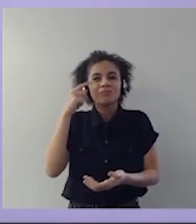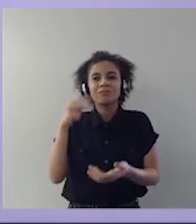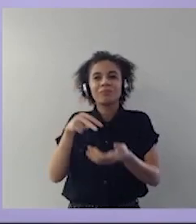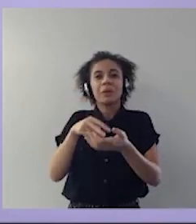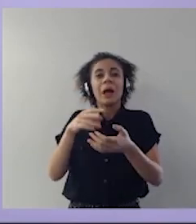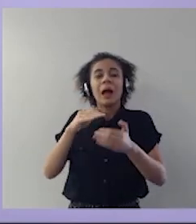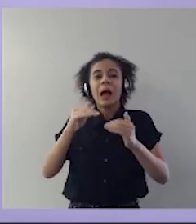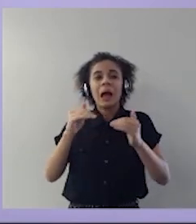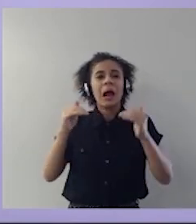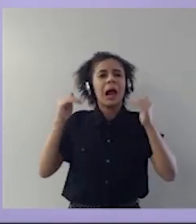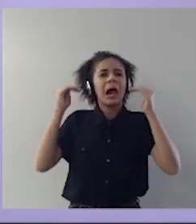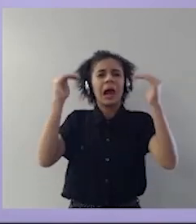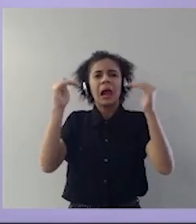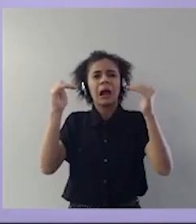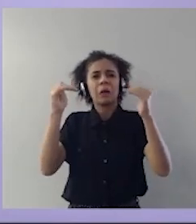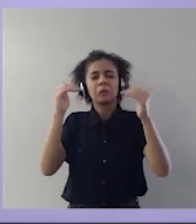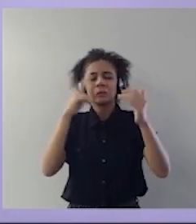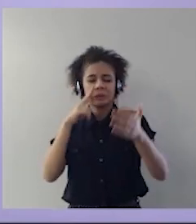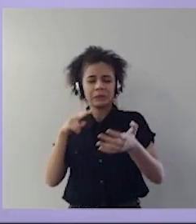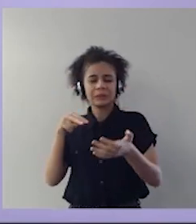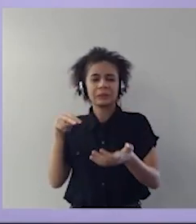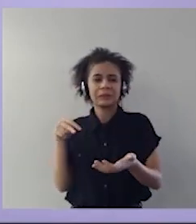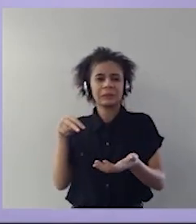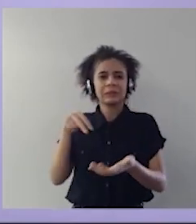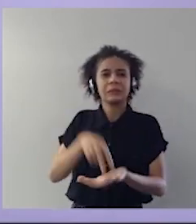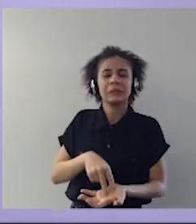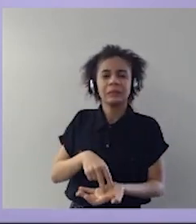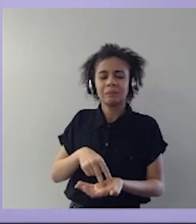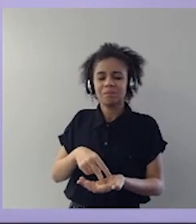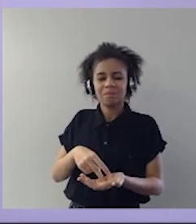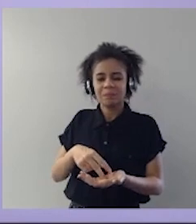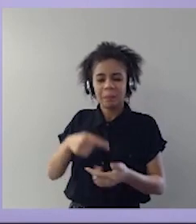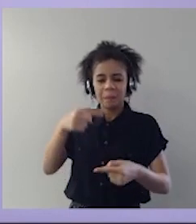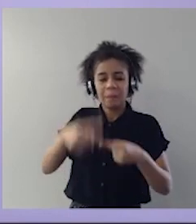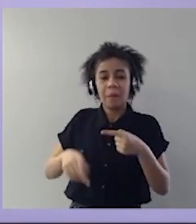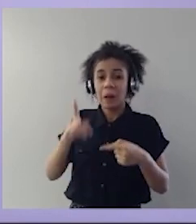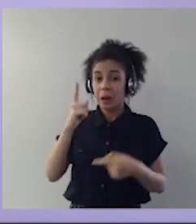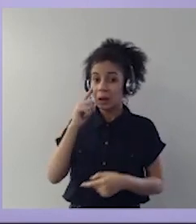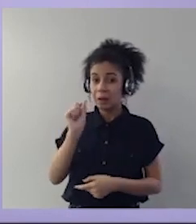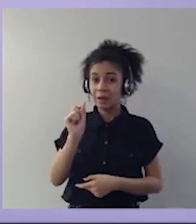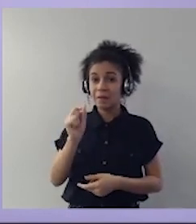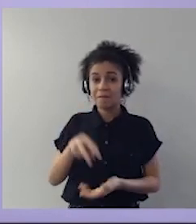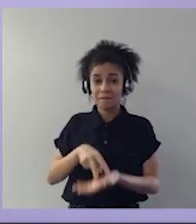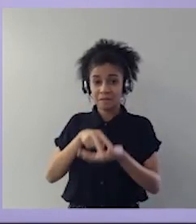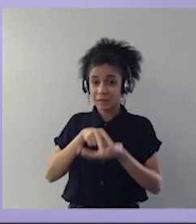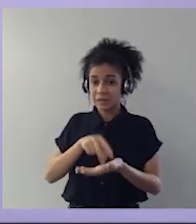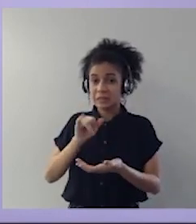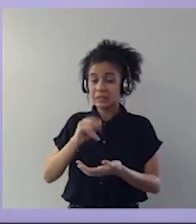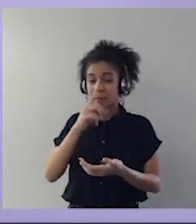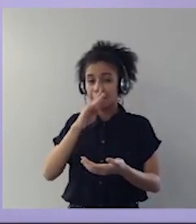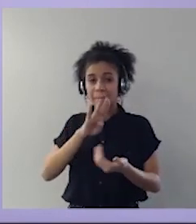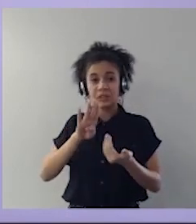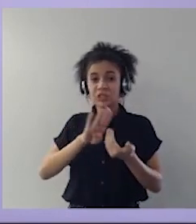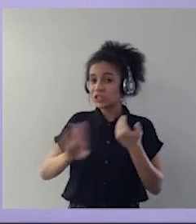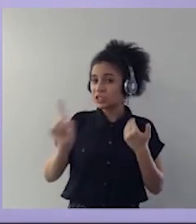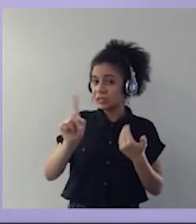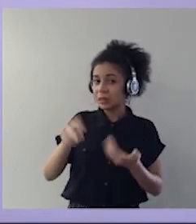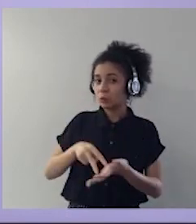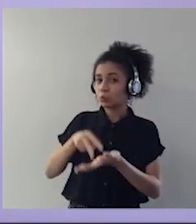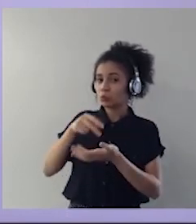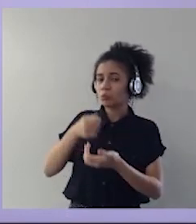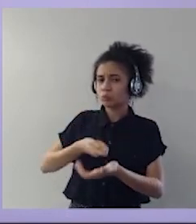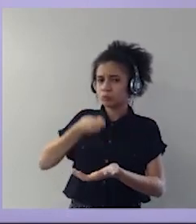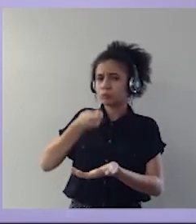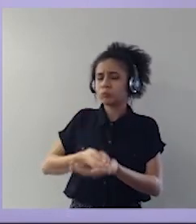uma autocontenção interventiva, que sem abdicar da firmeza, sem abdicar da autoridade e